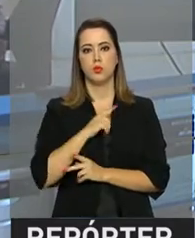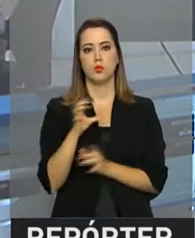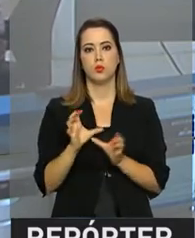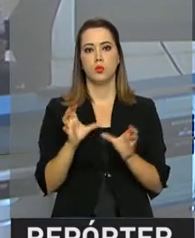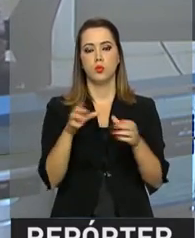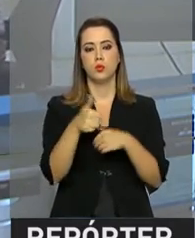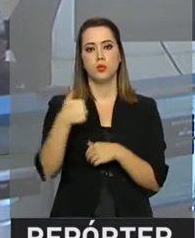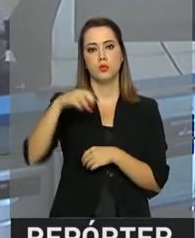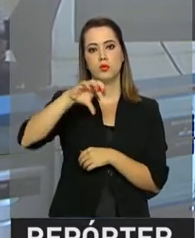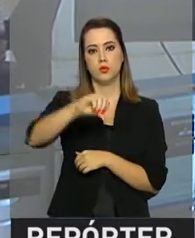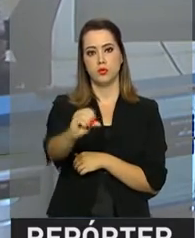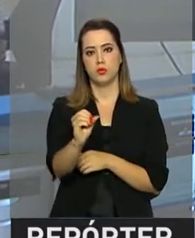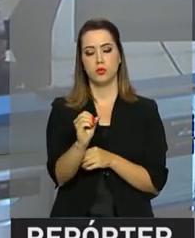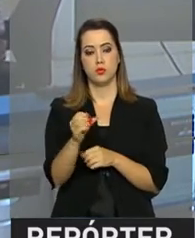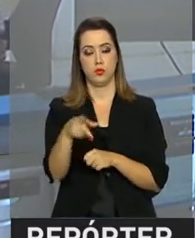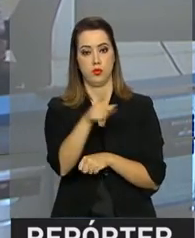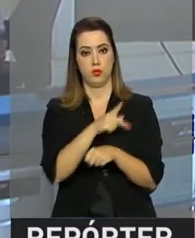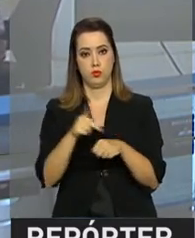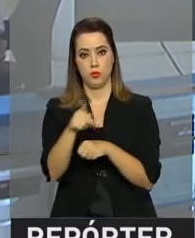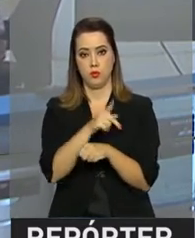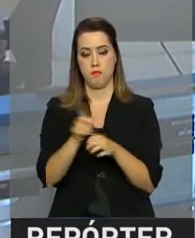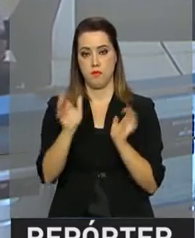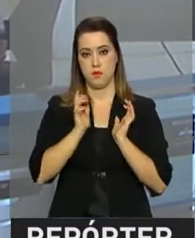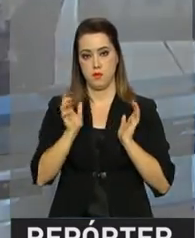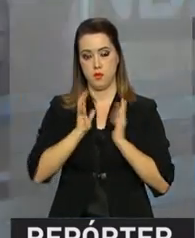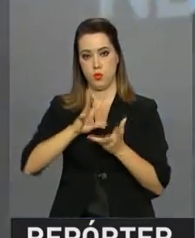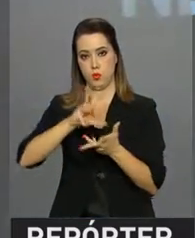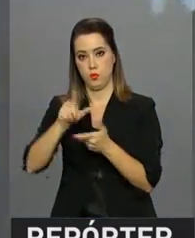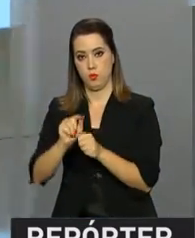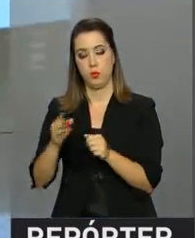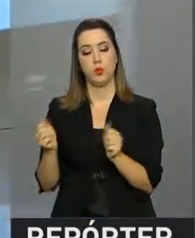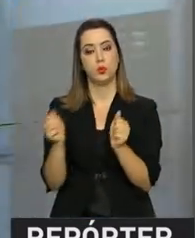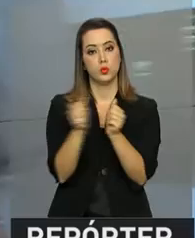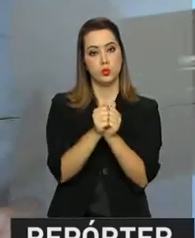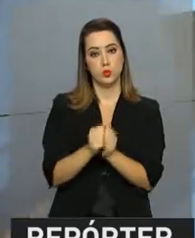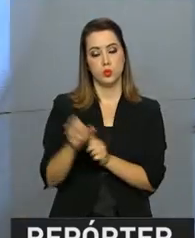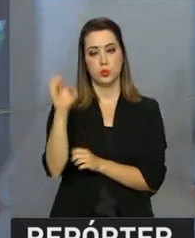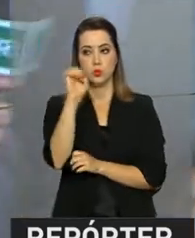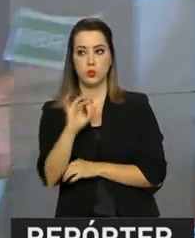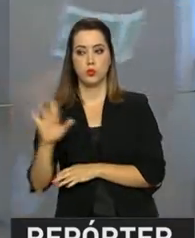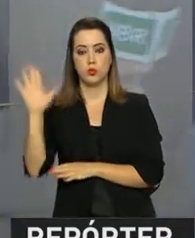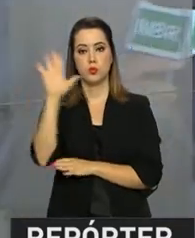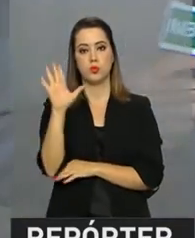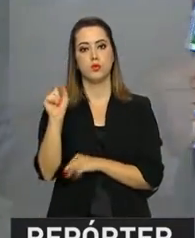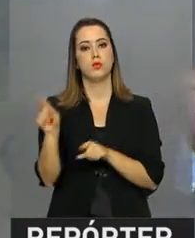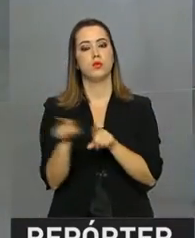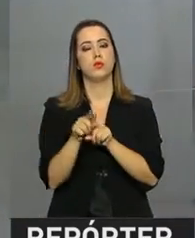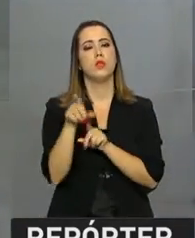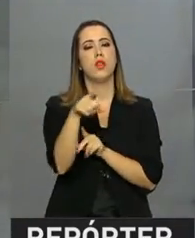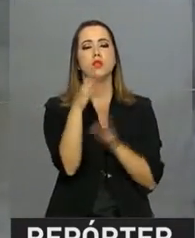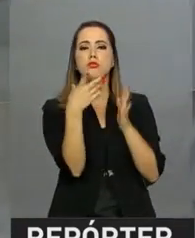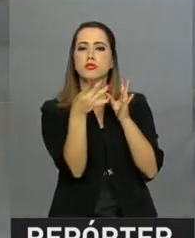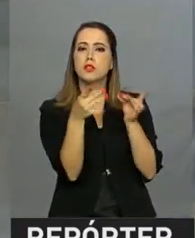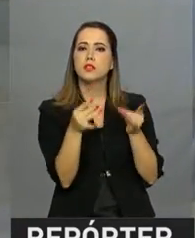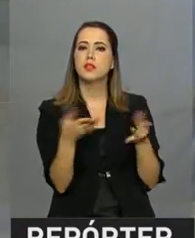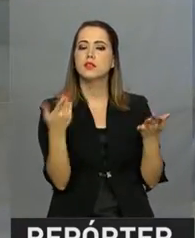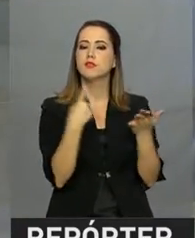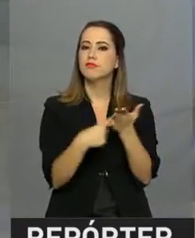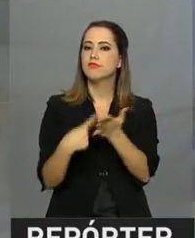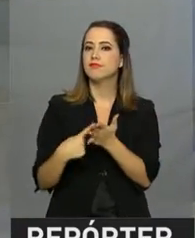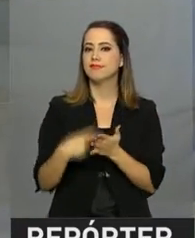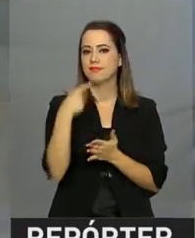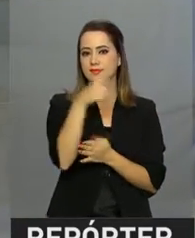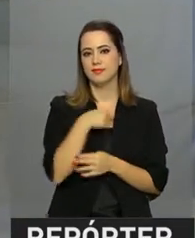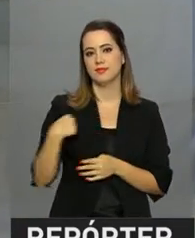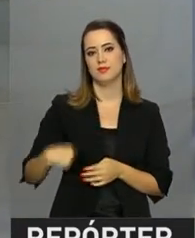maiores economias do mundo, mais a União Europeia. E o repórter Paulo La Sálvia tem os detalhes dos compromissos de Michel Temer na China. Boa